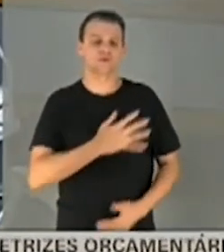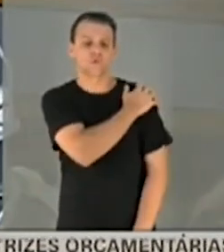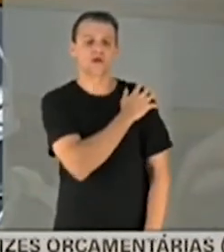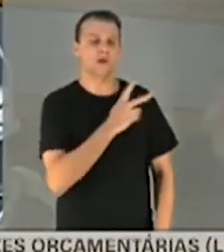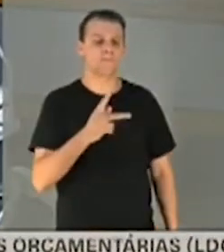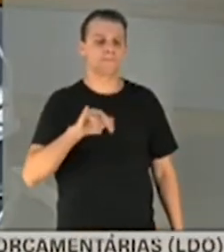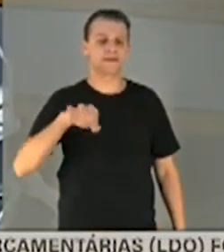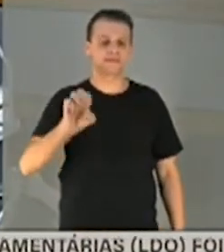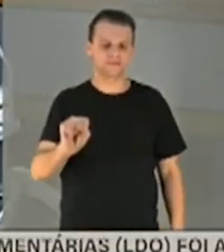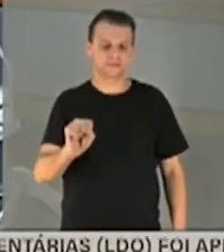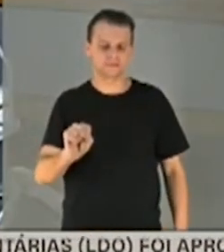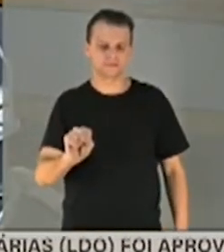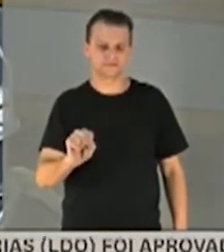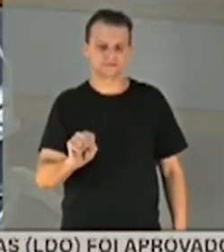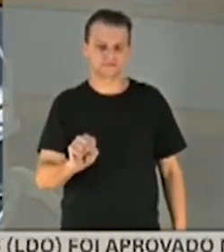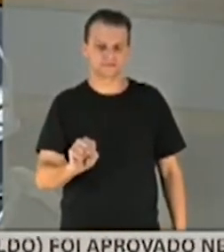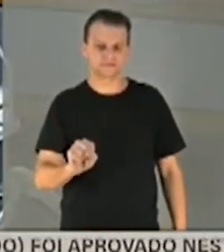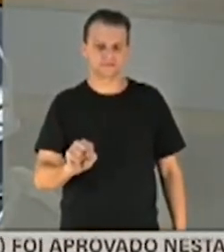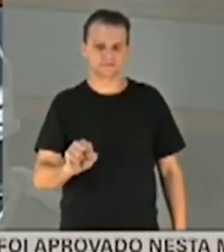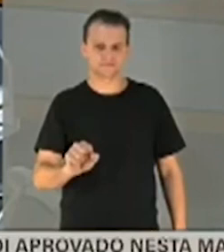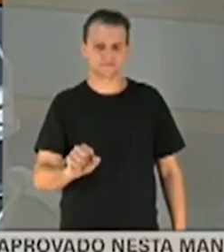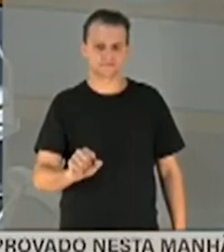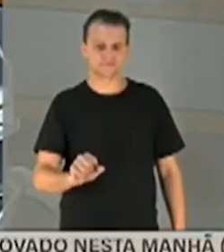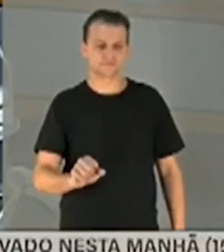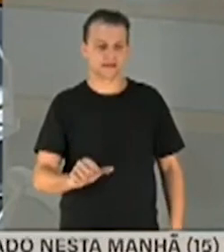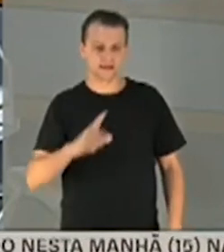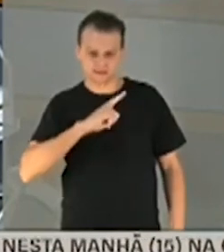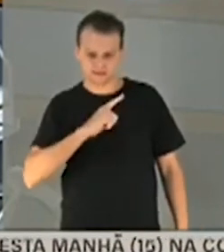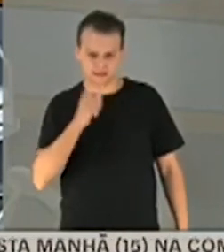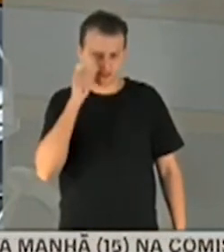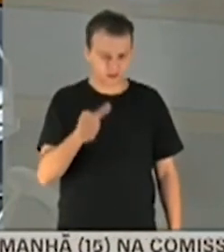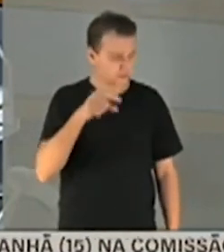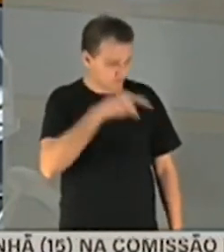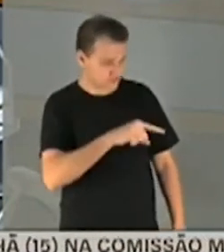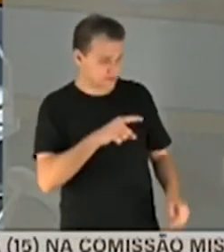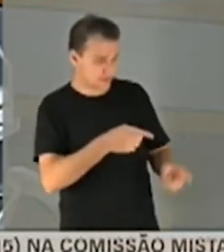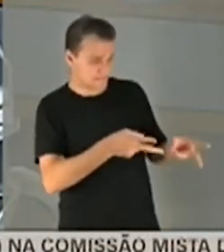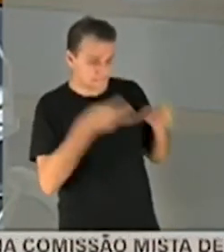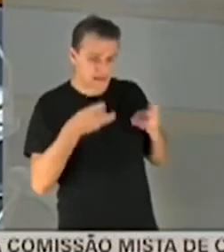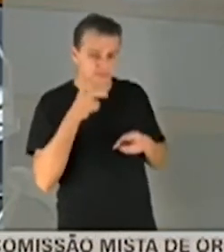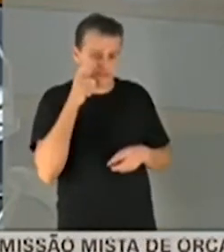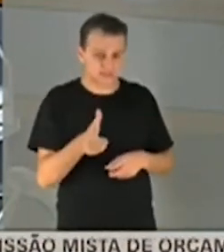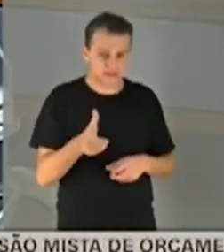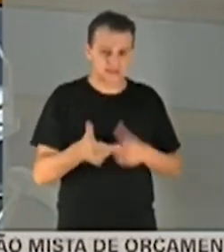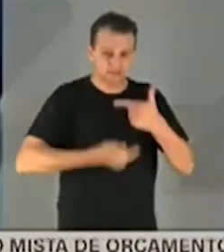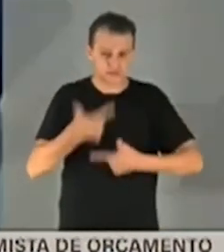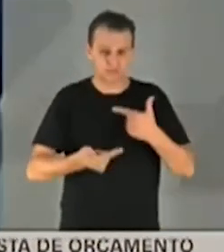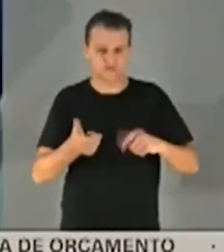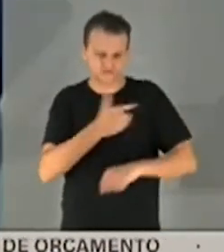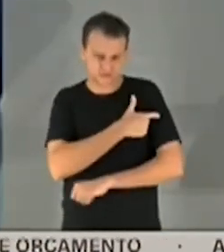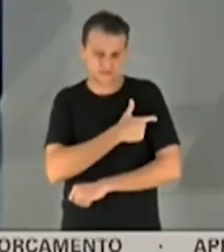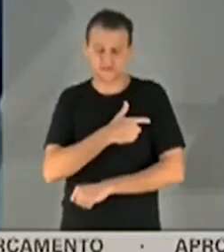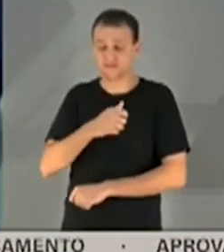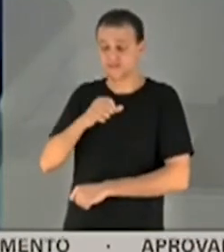Pires, ele manifestou interesse o senhor percebeu o interesse dele na aquisição das vacinas? Sim,